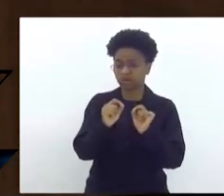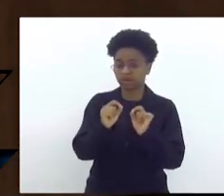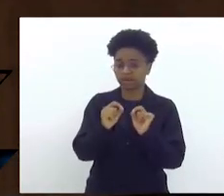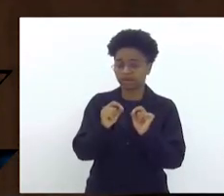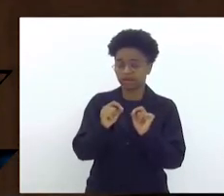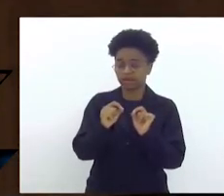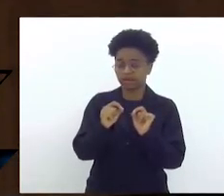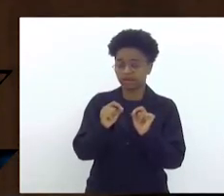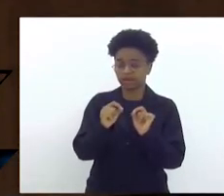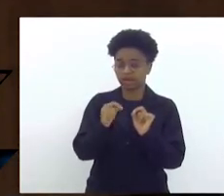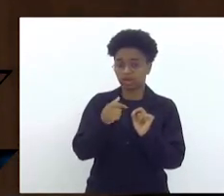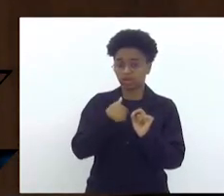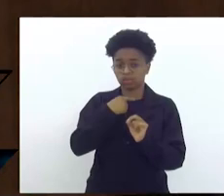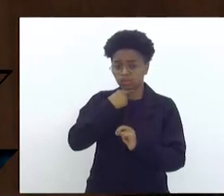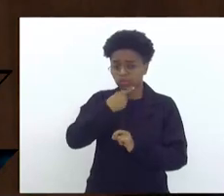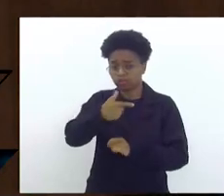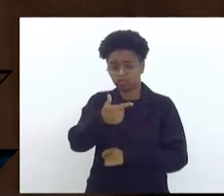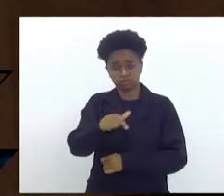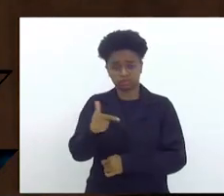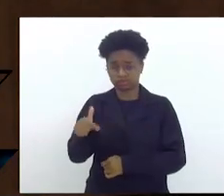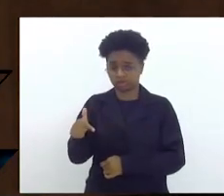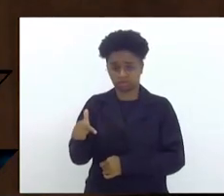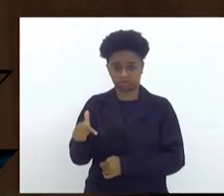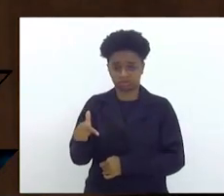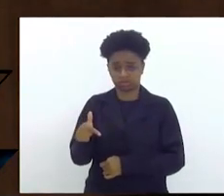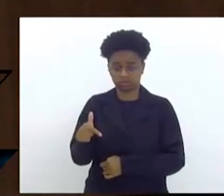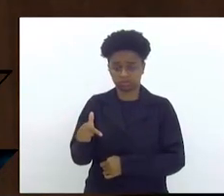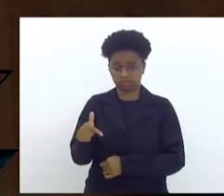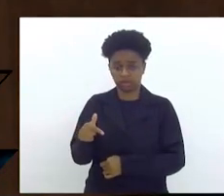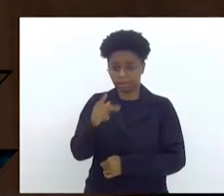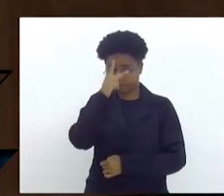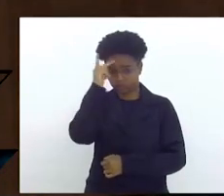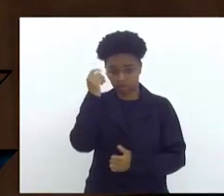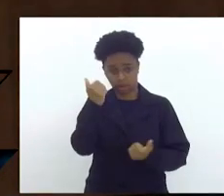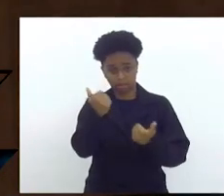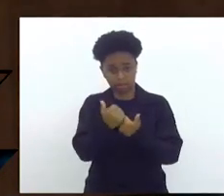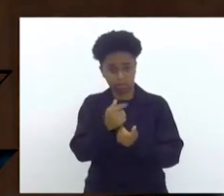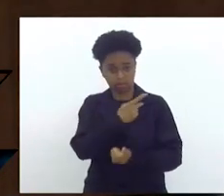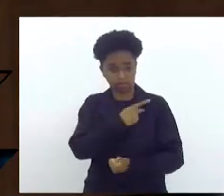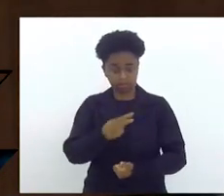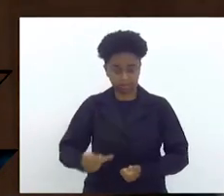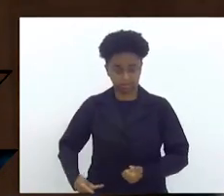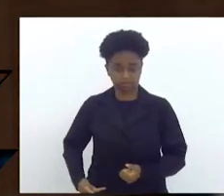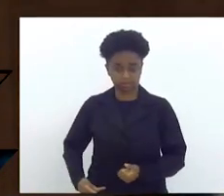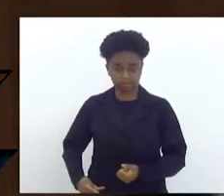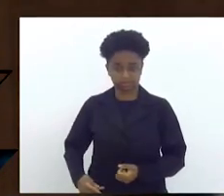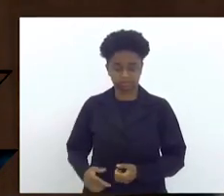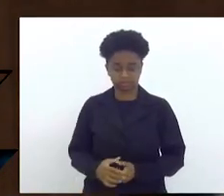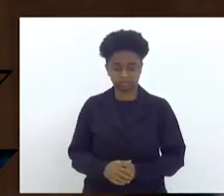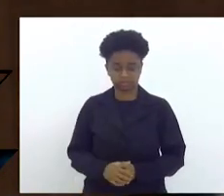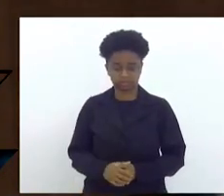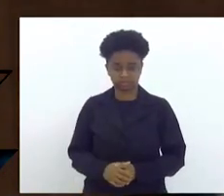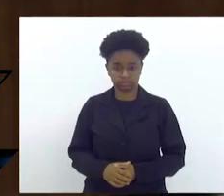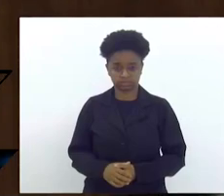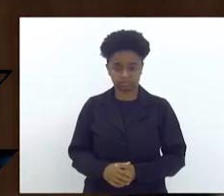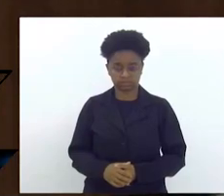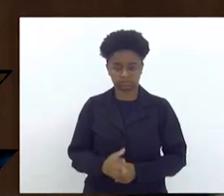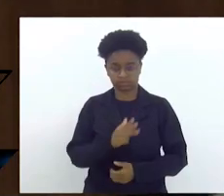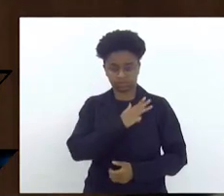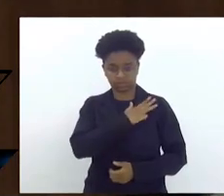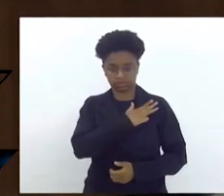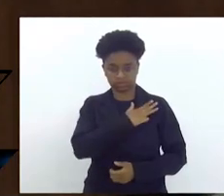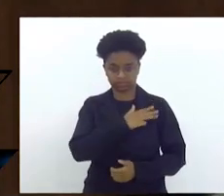passando eu não tenho dúvida dos apoiadores do presidente Luiz